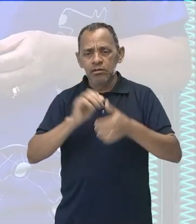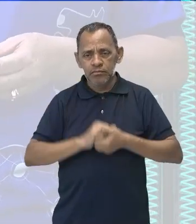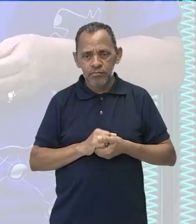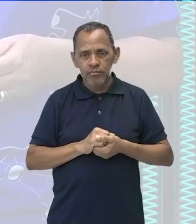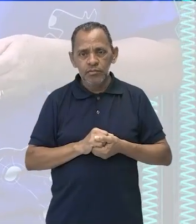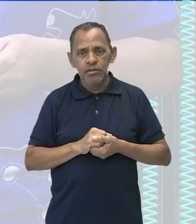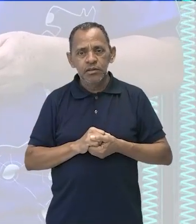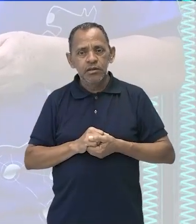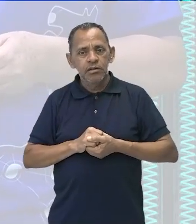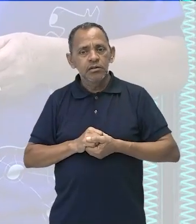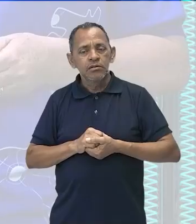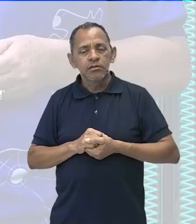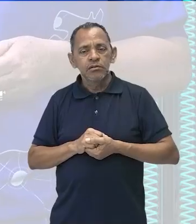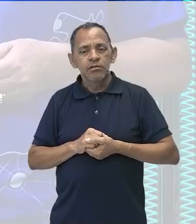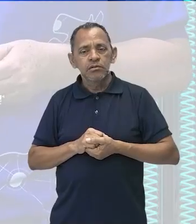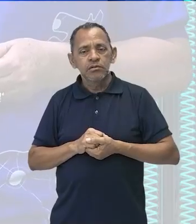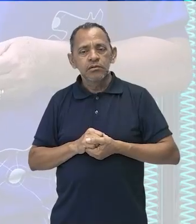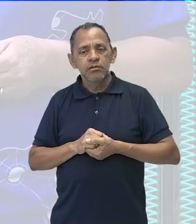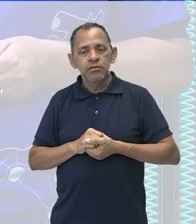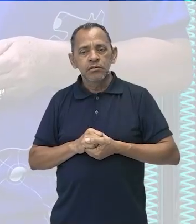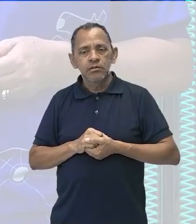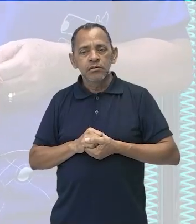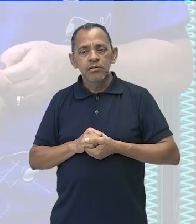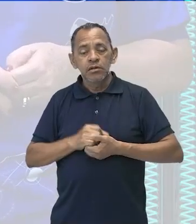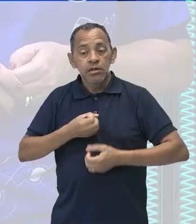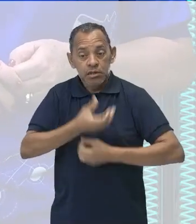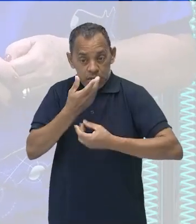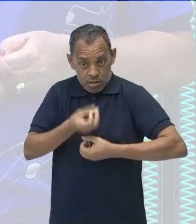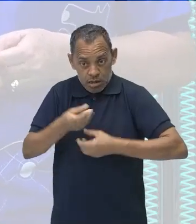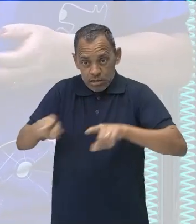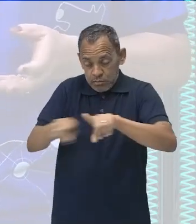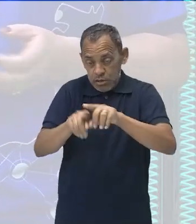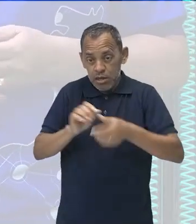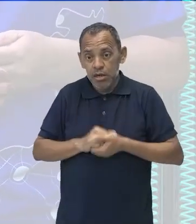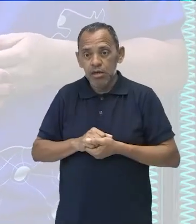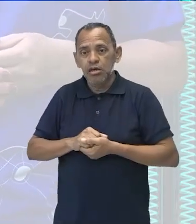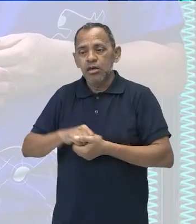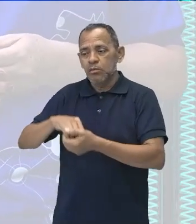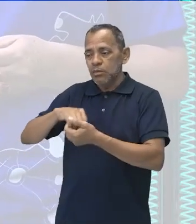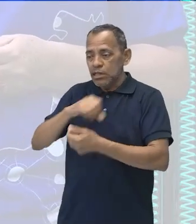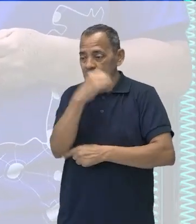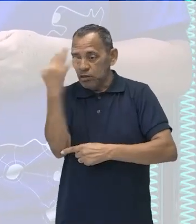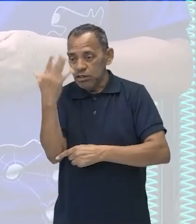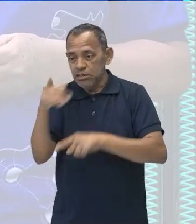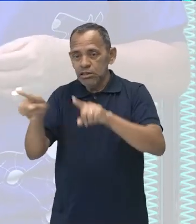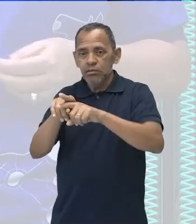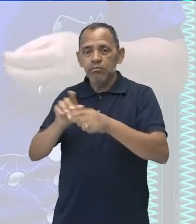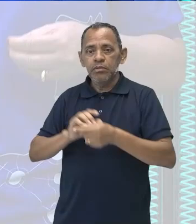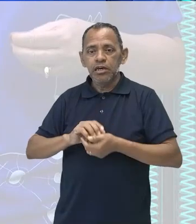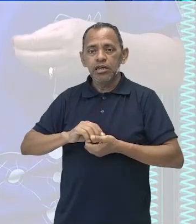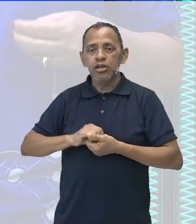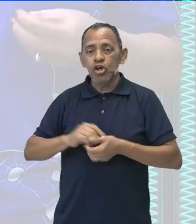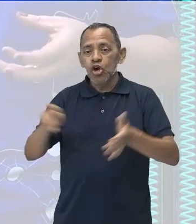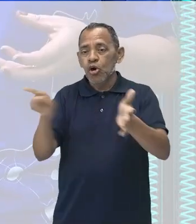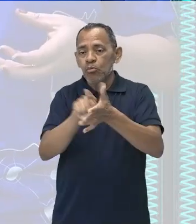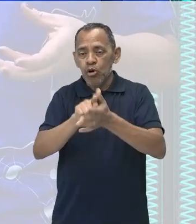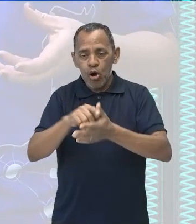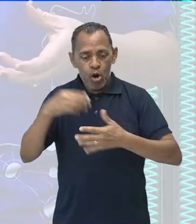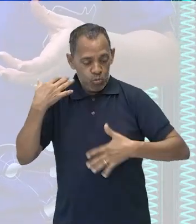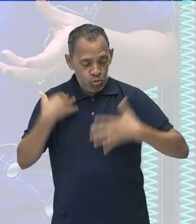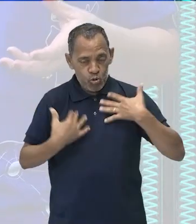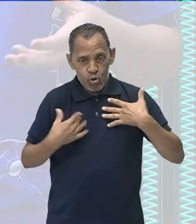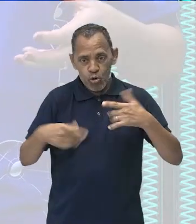são inspirados pela natureza e pela anatomia do corpo humano, buscando fluidez e